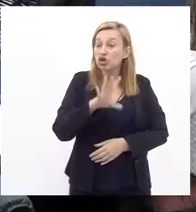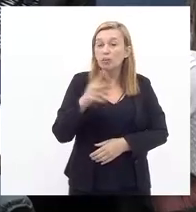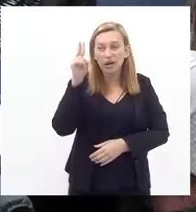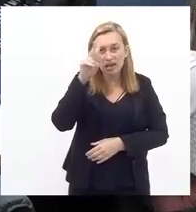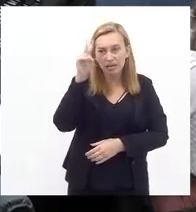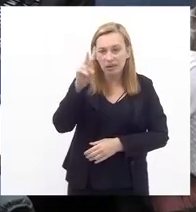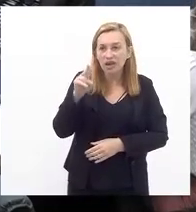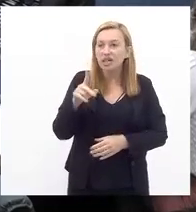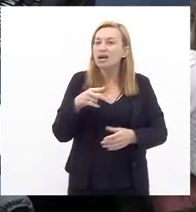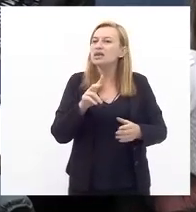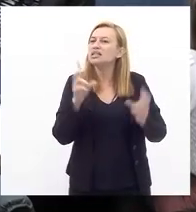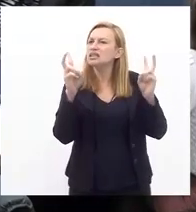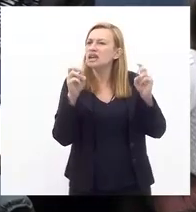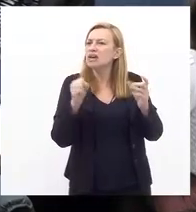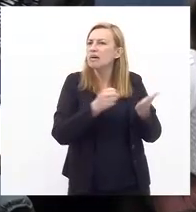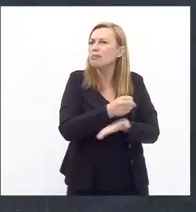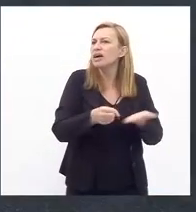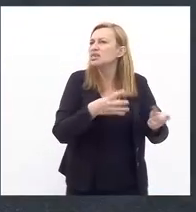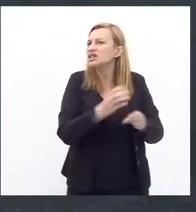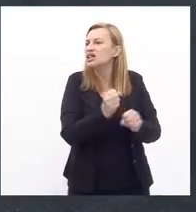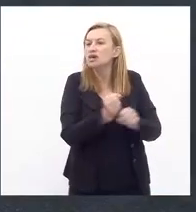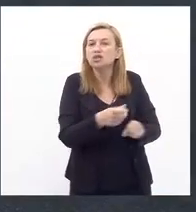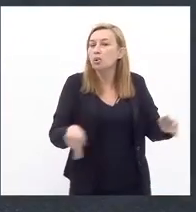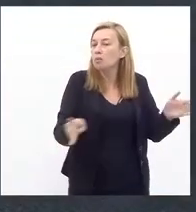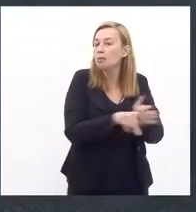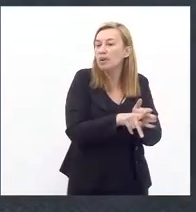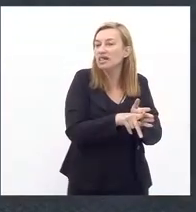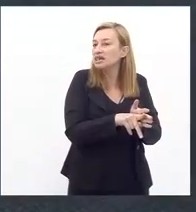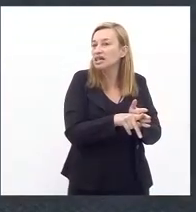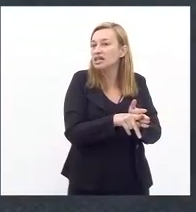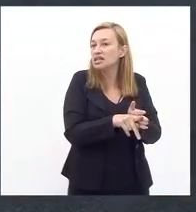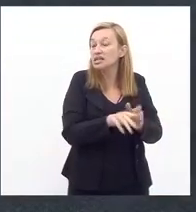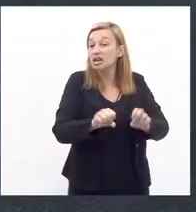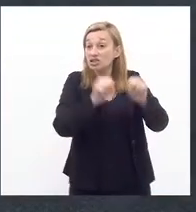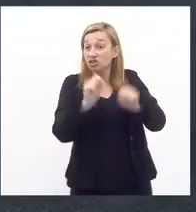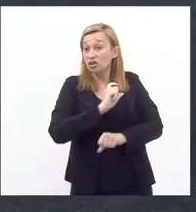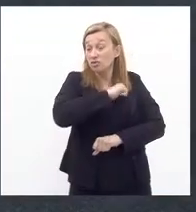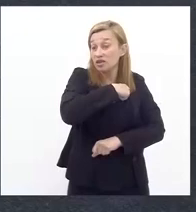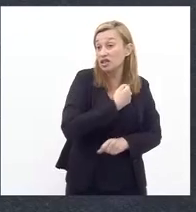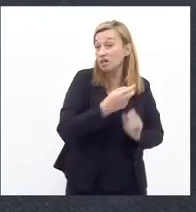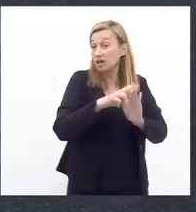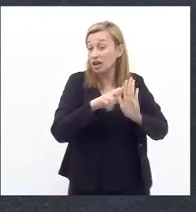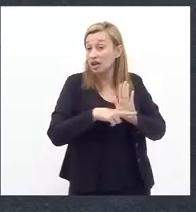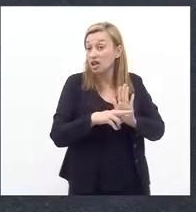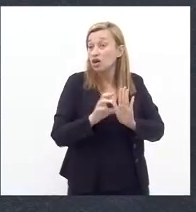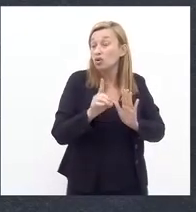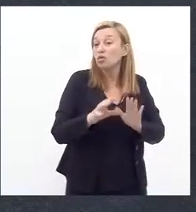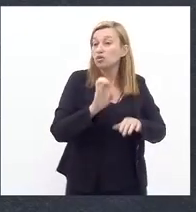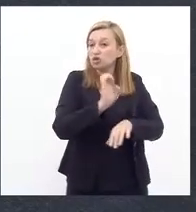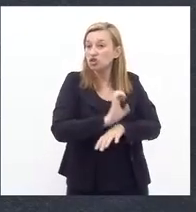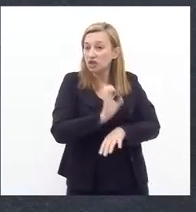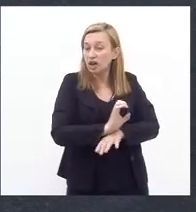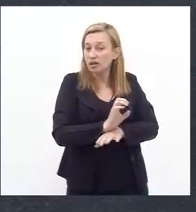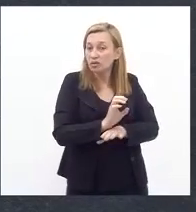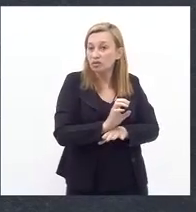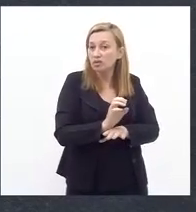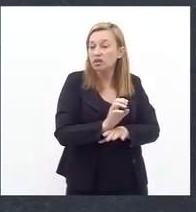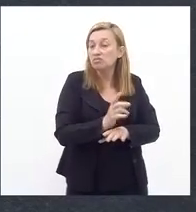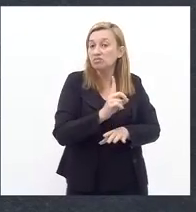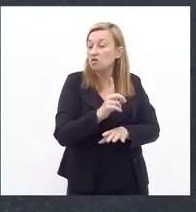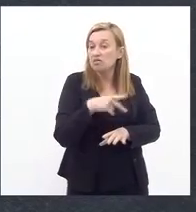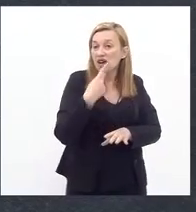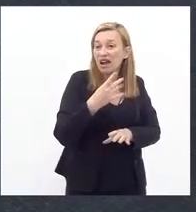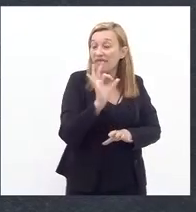que esse tema base de cálculos nem faz parte das exigências do regime de apuração fiscal mas nos itens listados pelo regime não